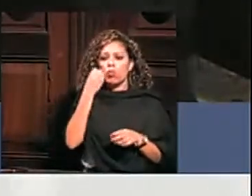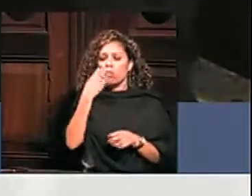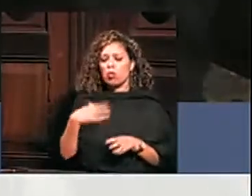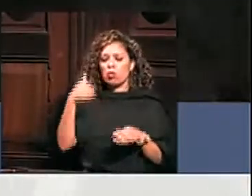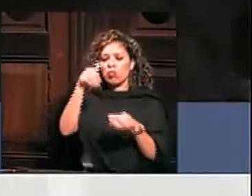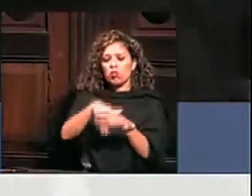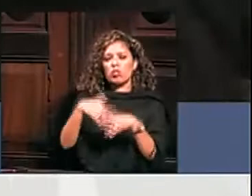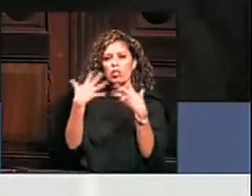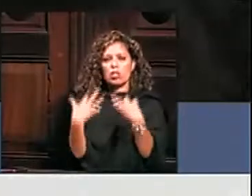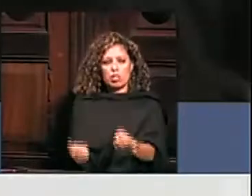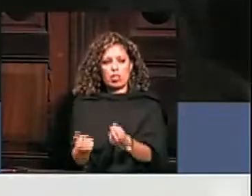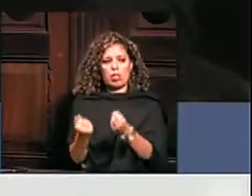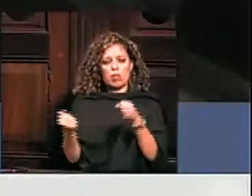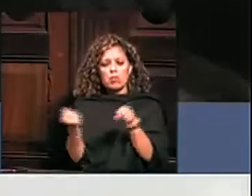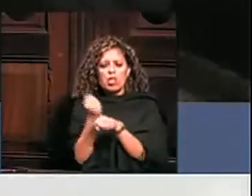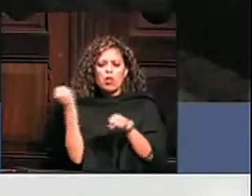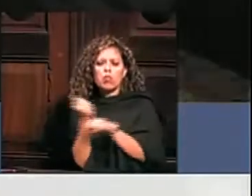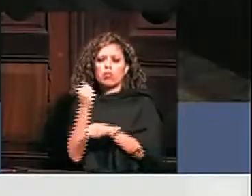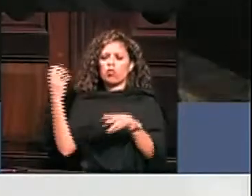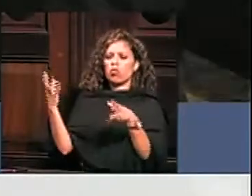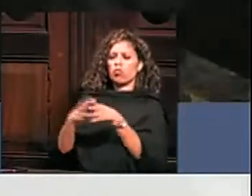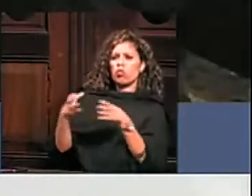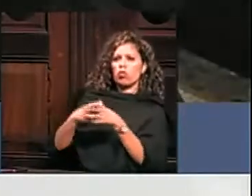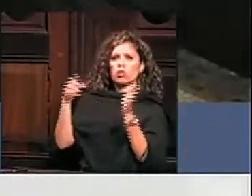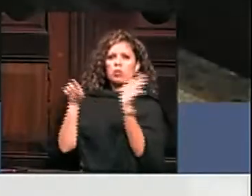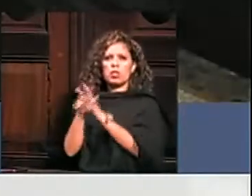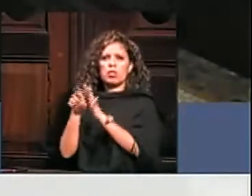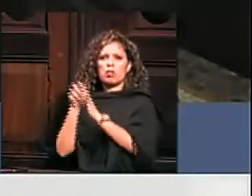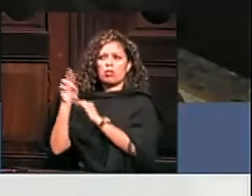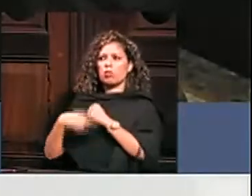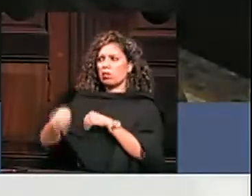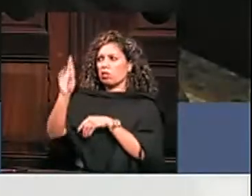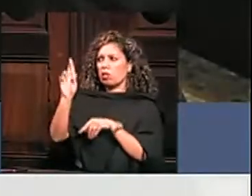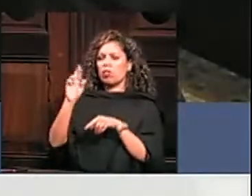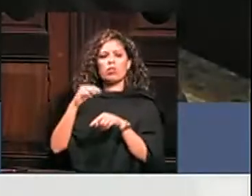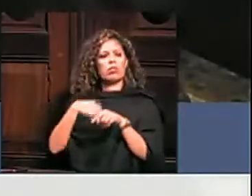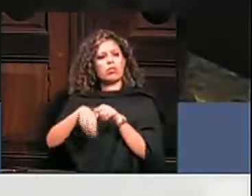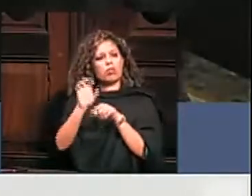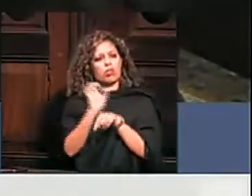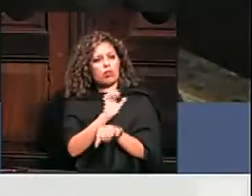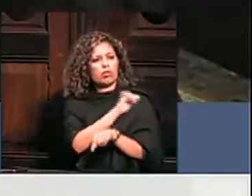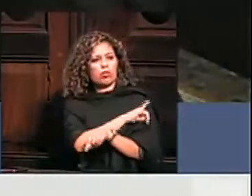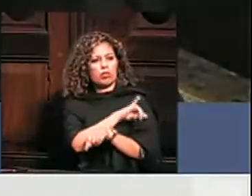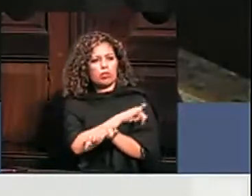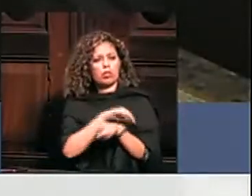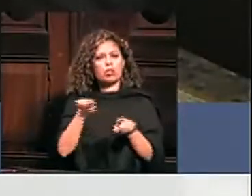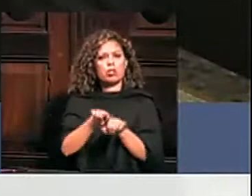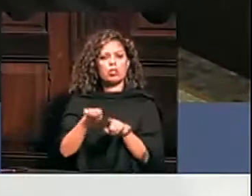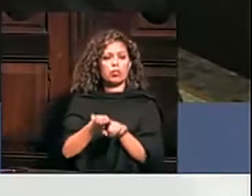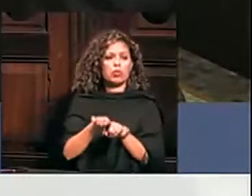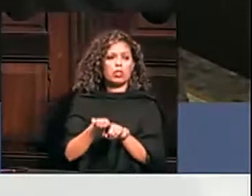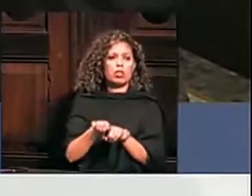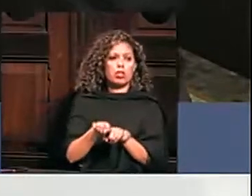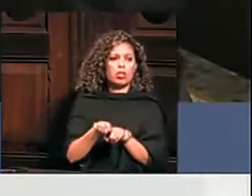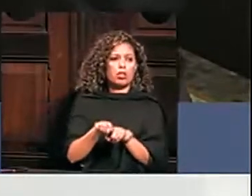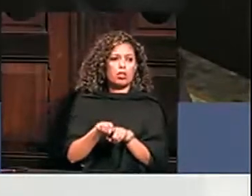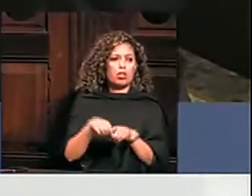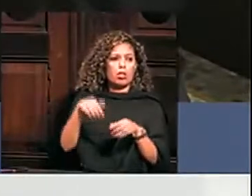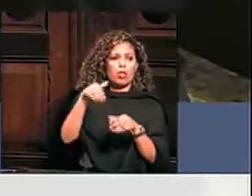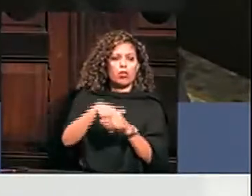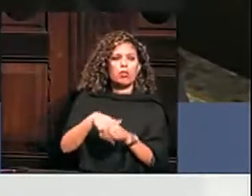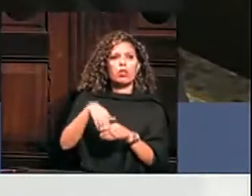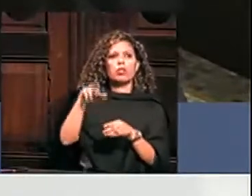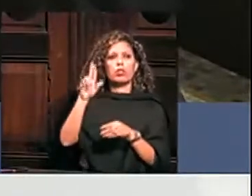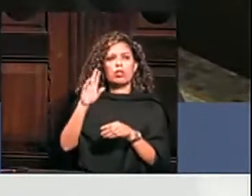sim, pela construção desse mecanismo. E, finalmente, o voto aqui da Universidade, da